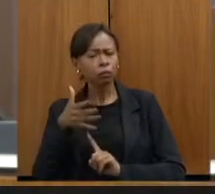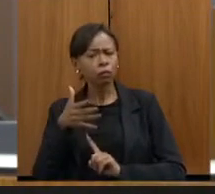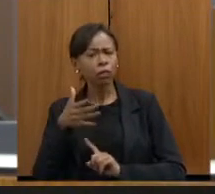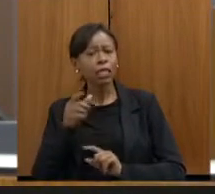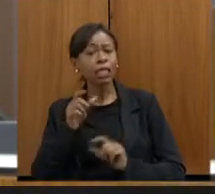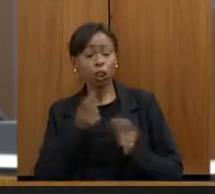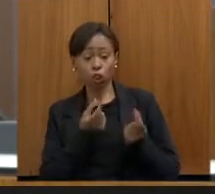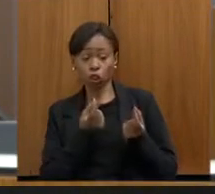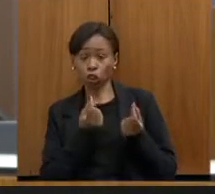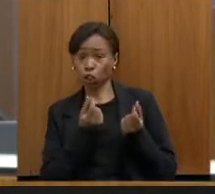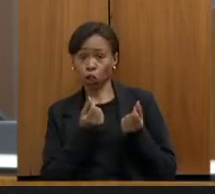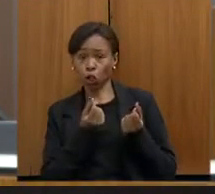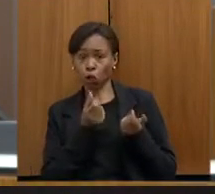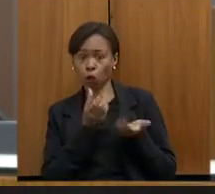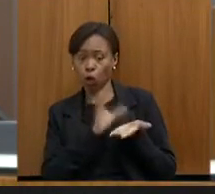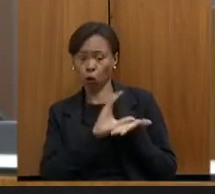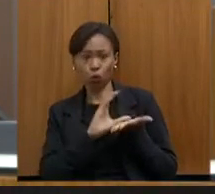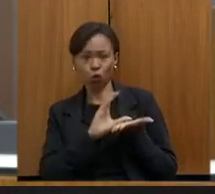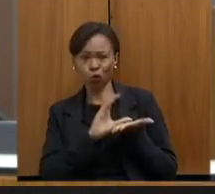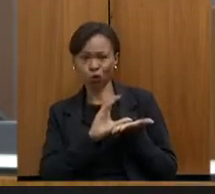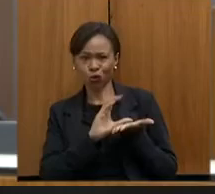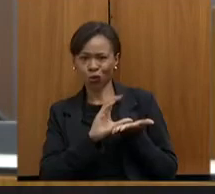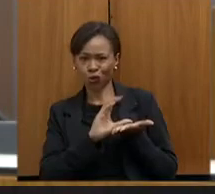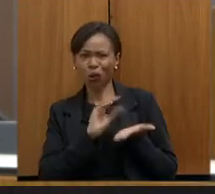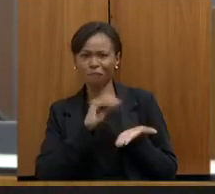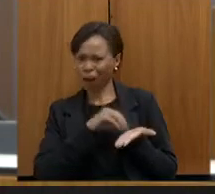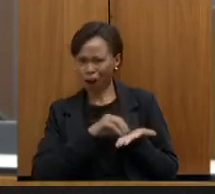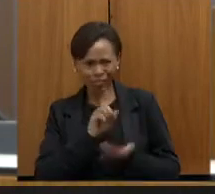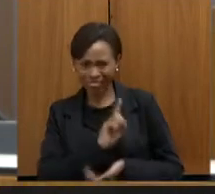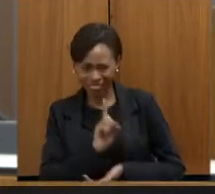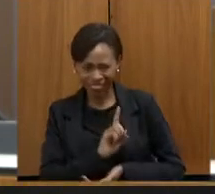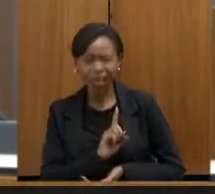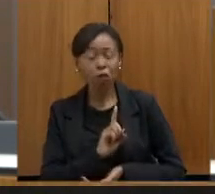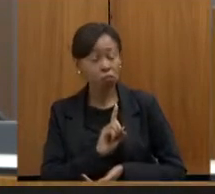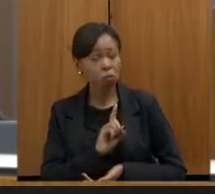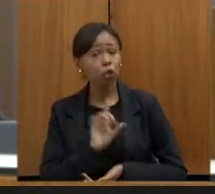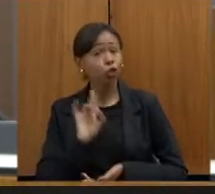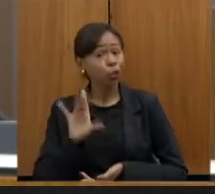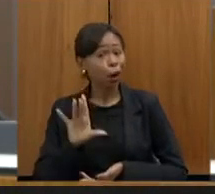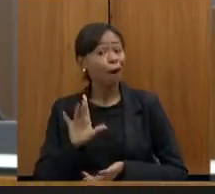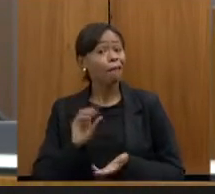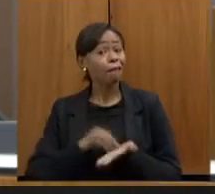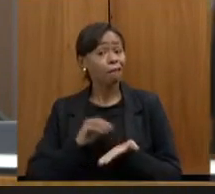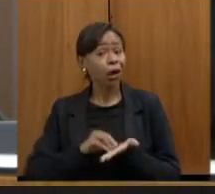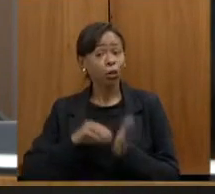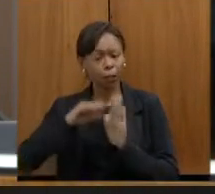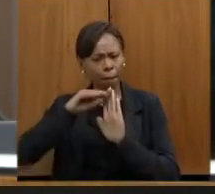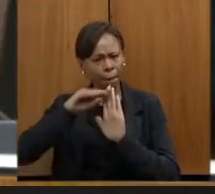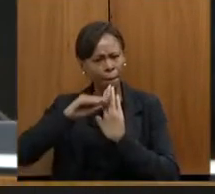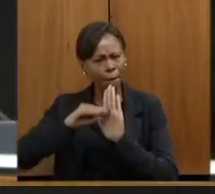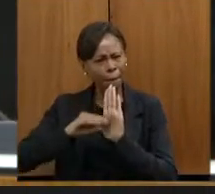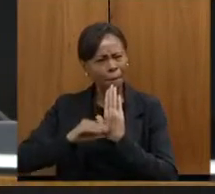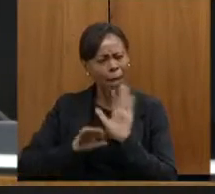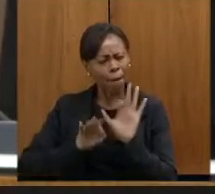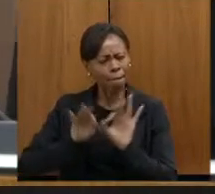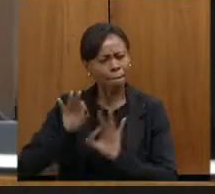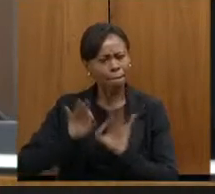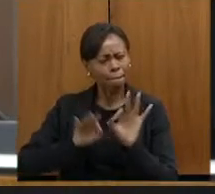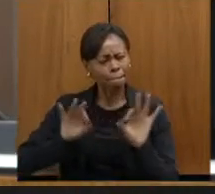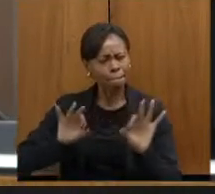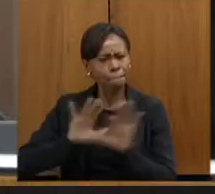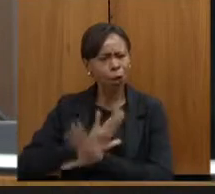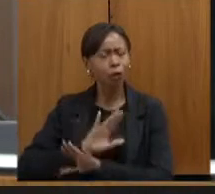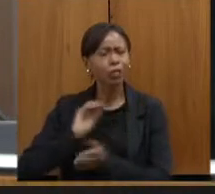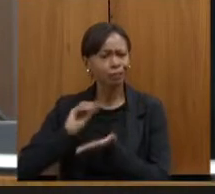faltam, porque falta para o município, muitas vezes, é demonstrar um plano estruturado, para que não haja perda do erário.